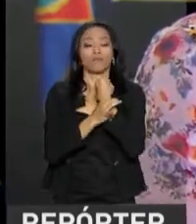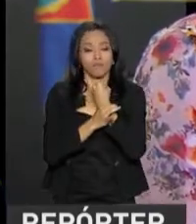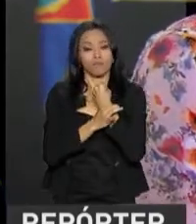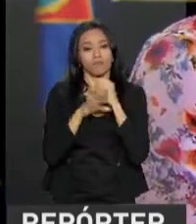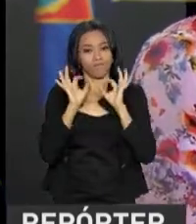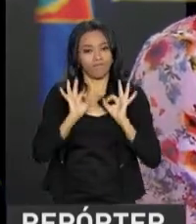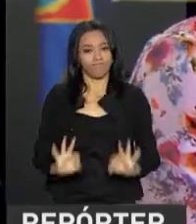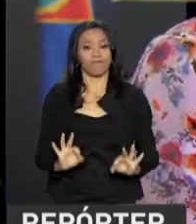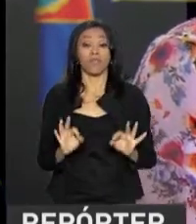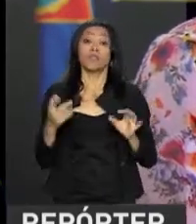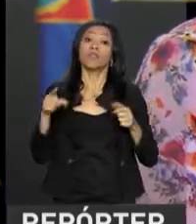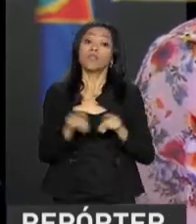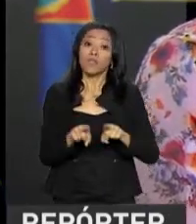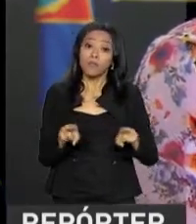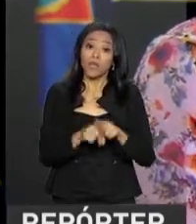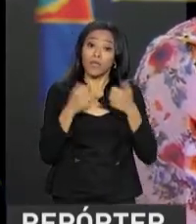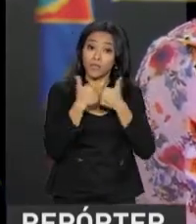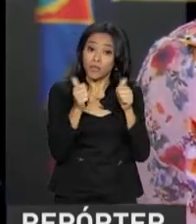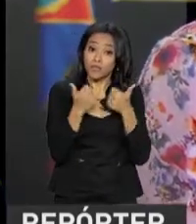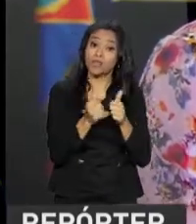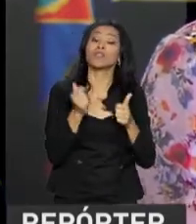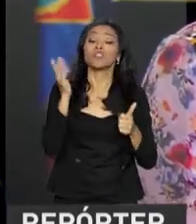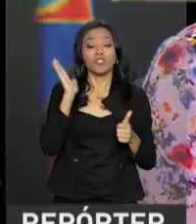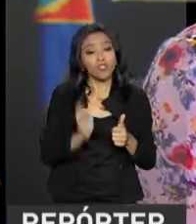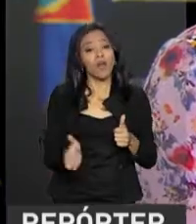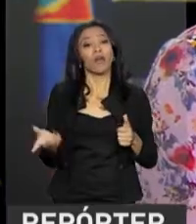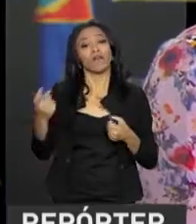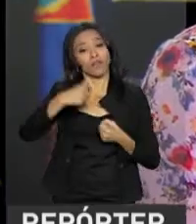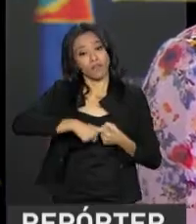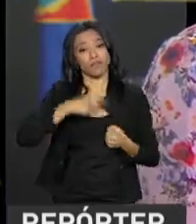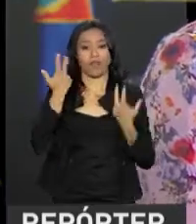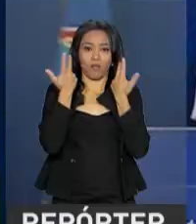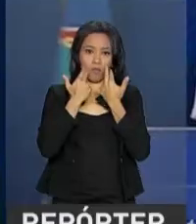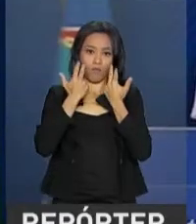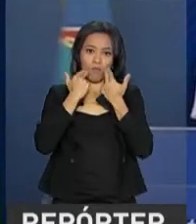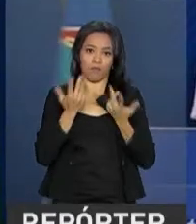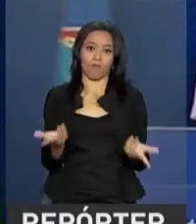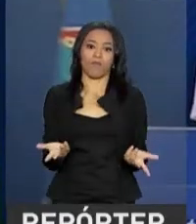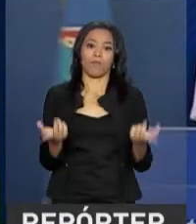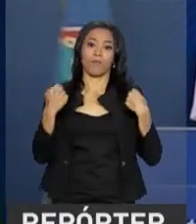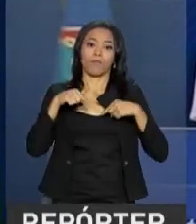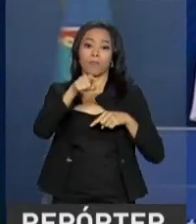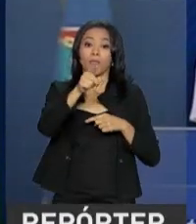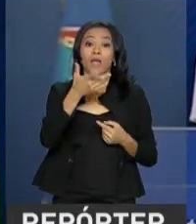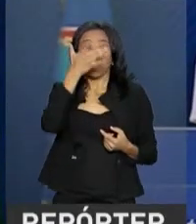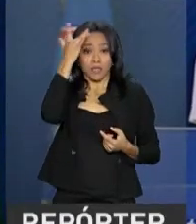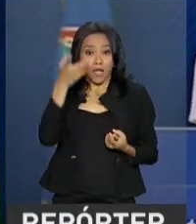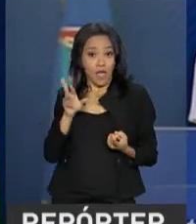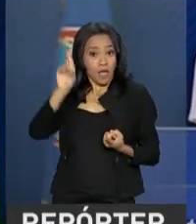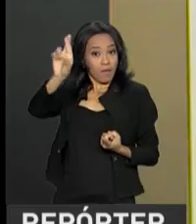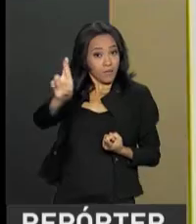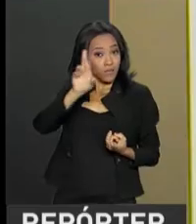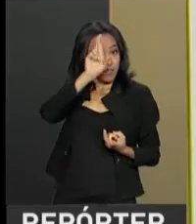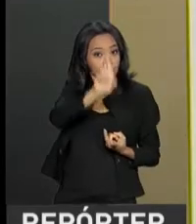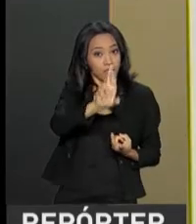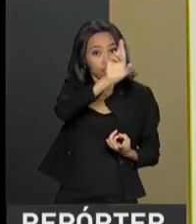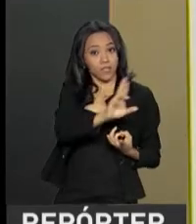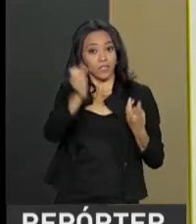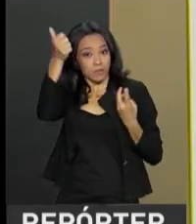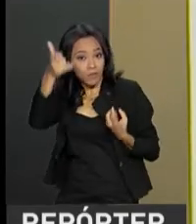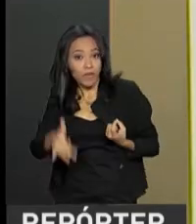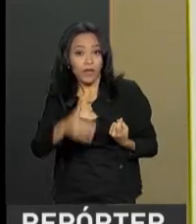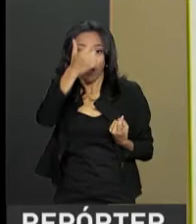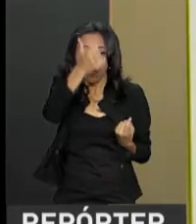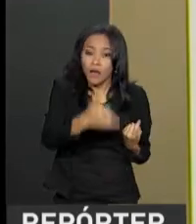eo transporte coletivo das grandes cidades também deve ser normalizado os representantes do executivo também informaram sobre as